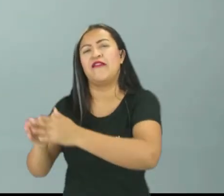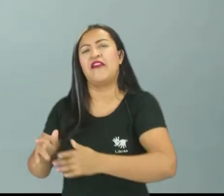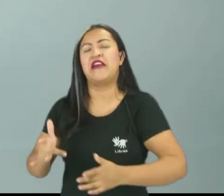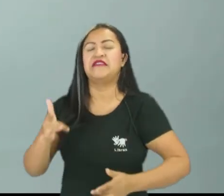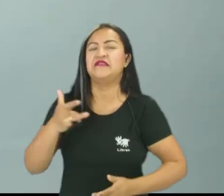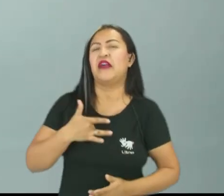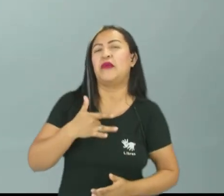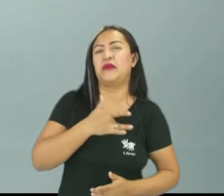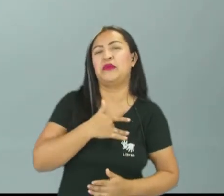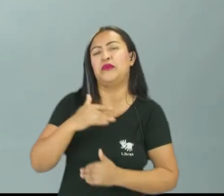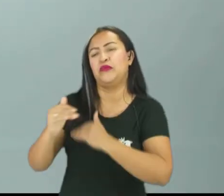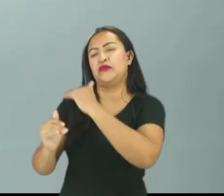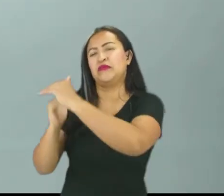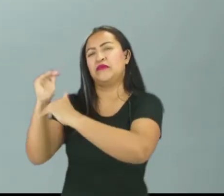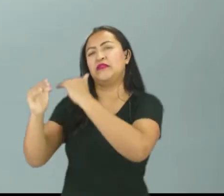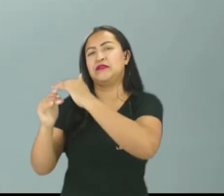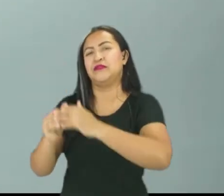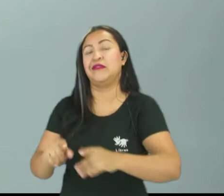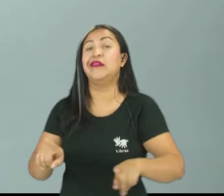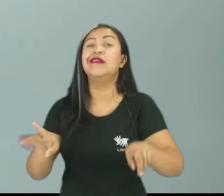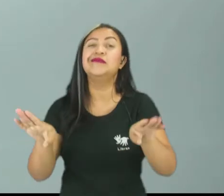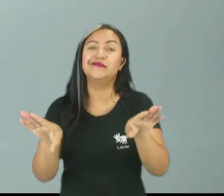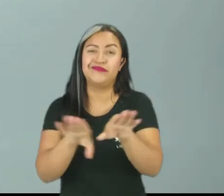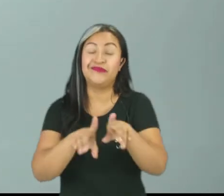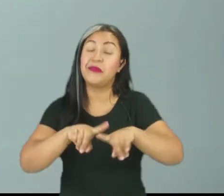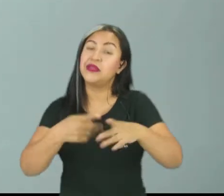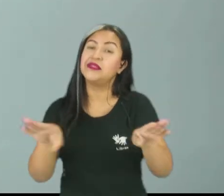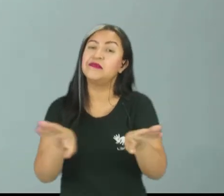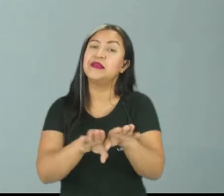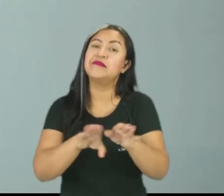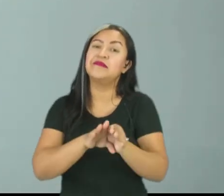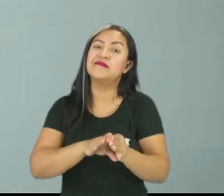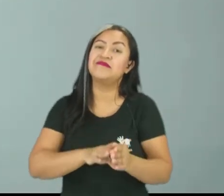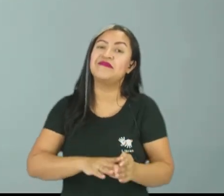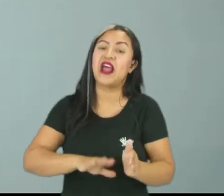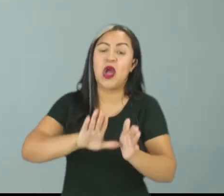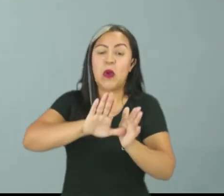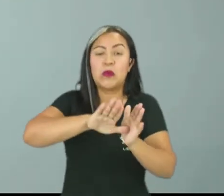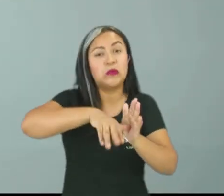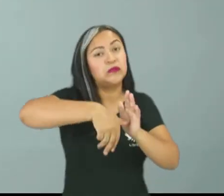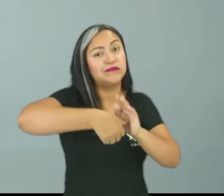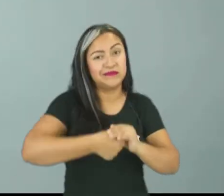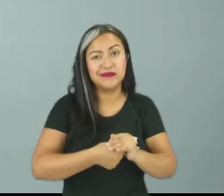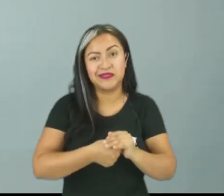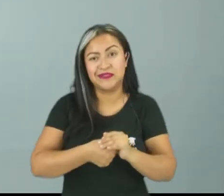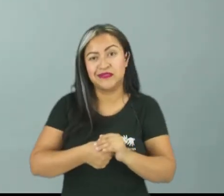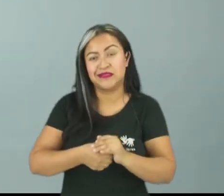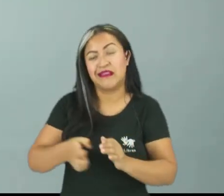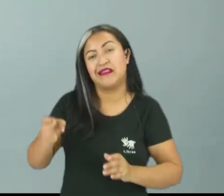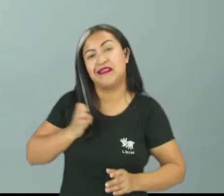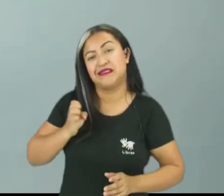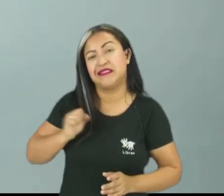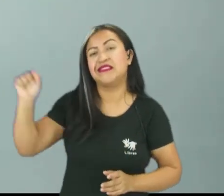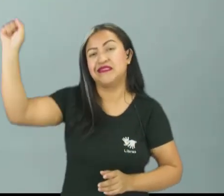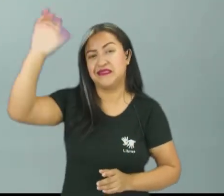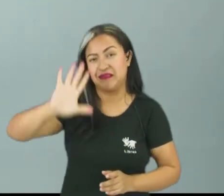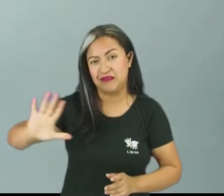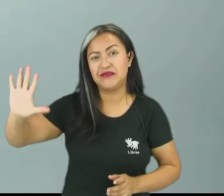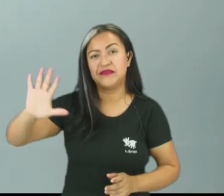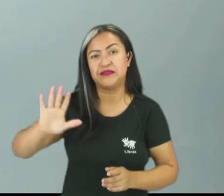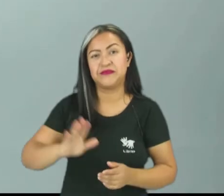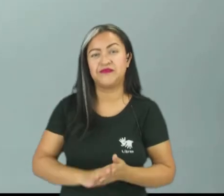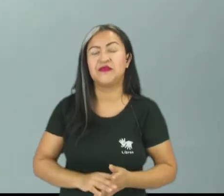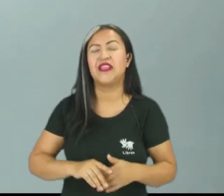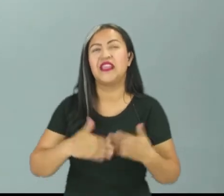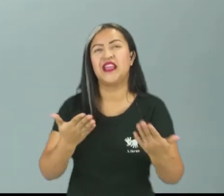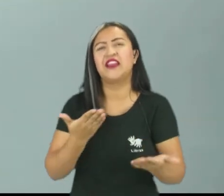saúde, principalmente aí para roubar, né, as riquezas que esse continente poderia oferecer. E aí a gente tem uma questão que eles vêm